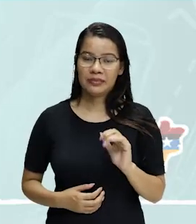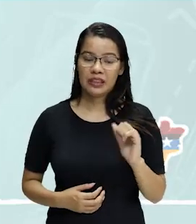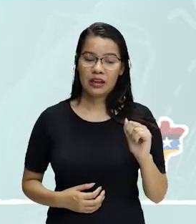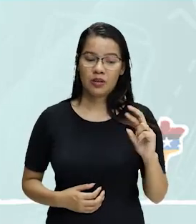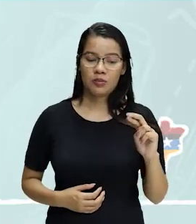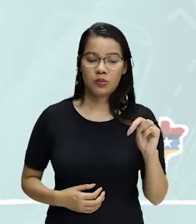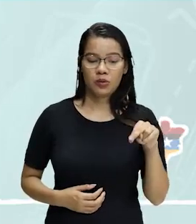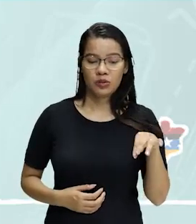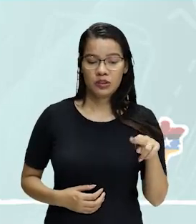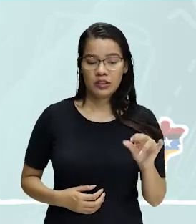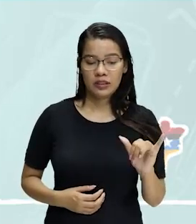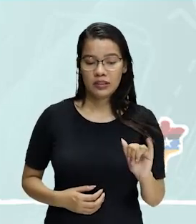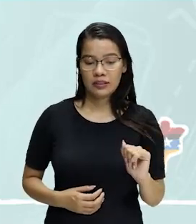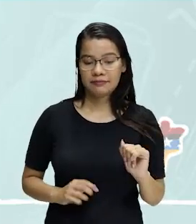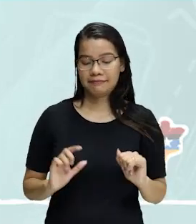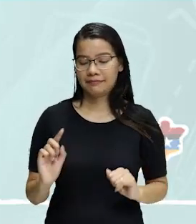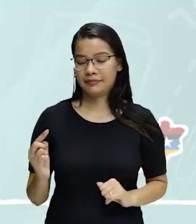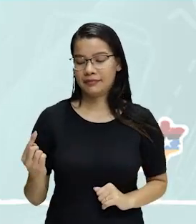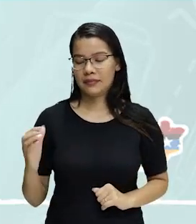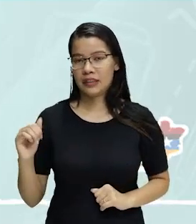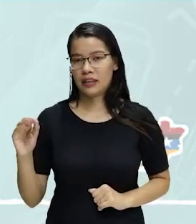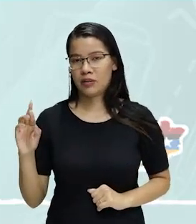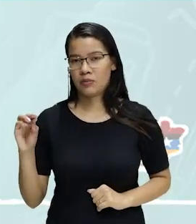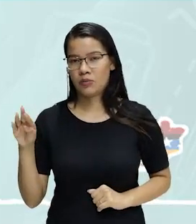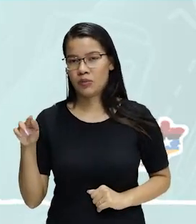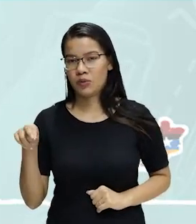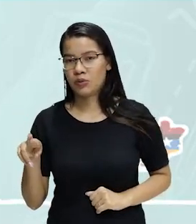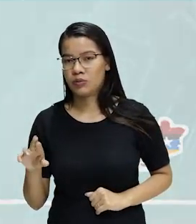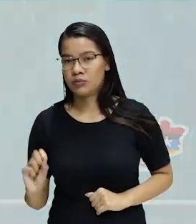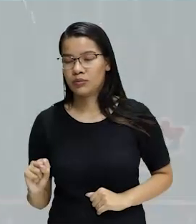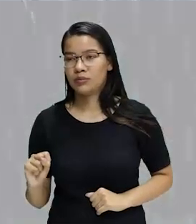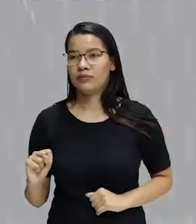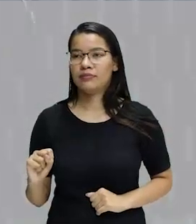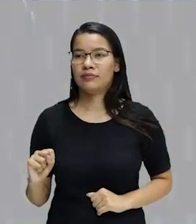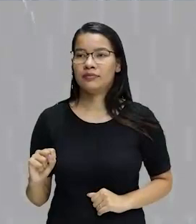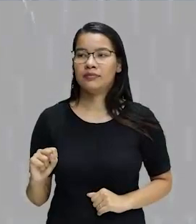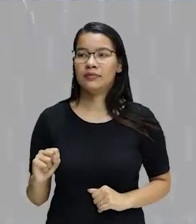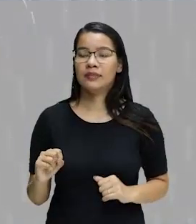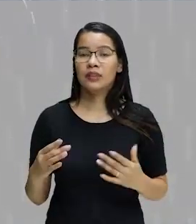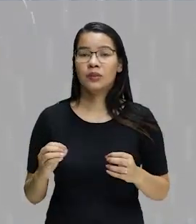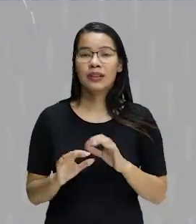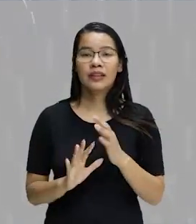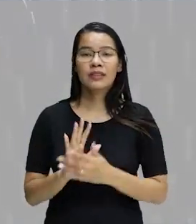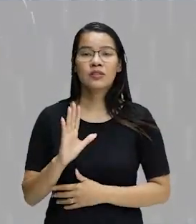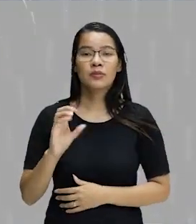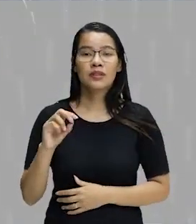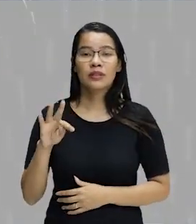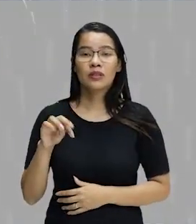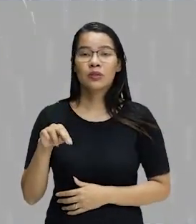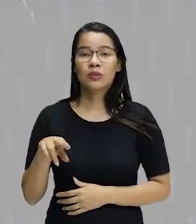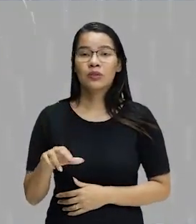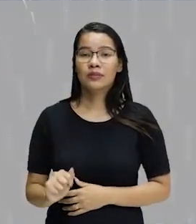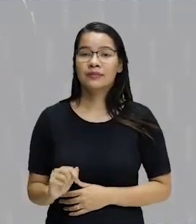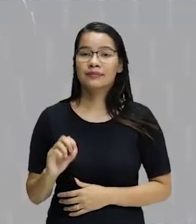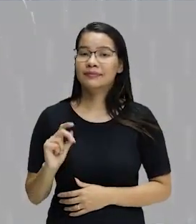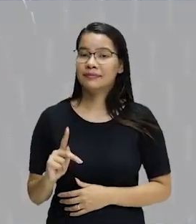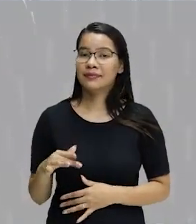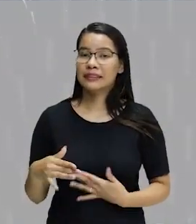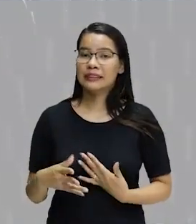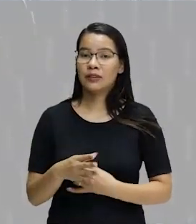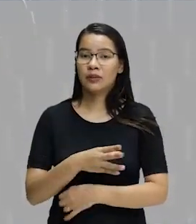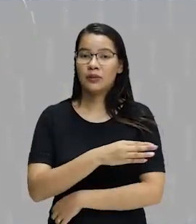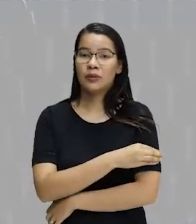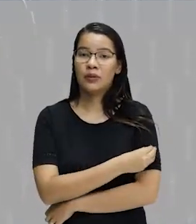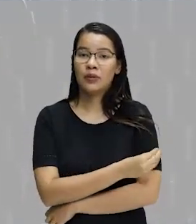Carbonila entre carbonos, certo? Formação de cetona. Então, o